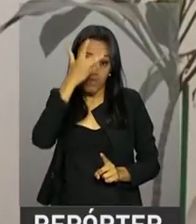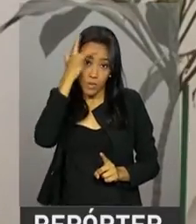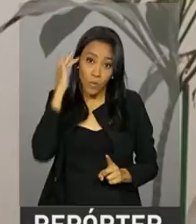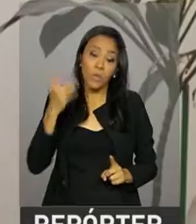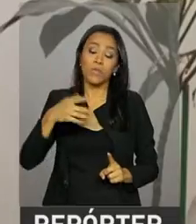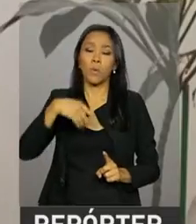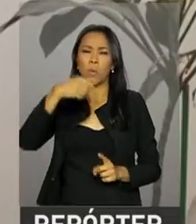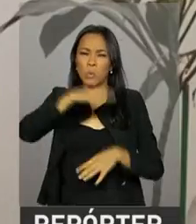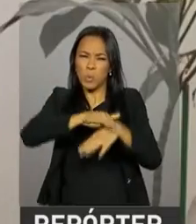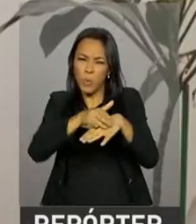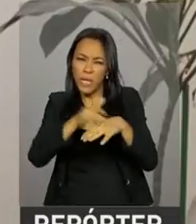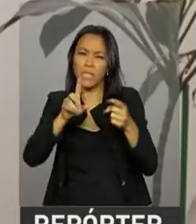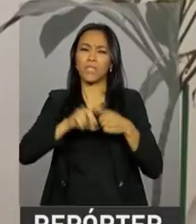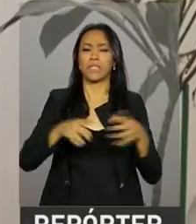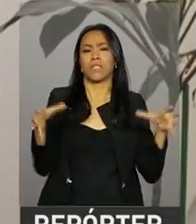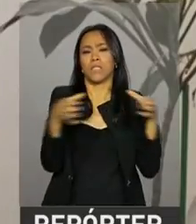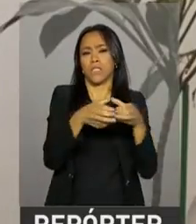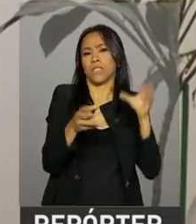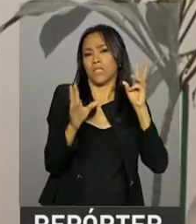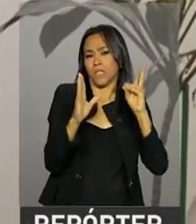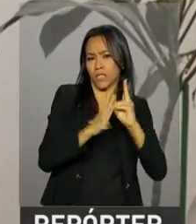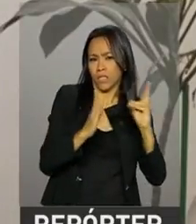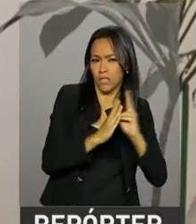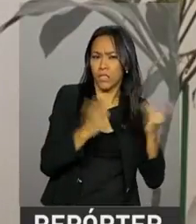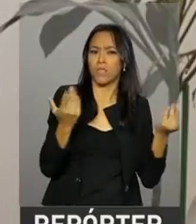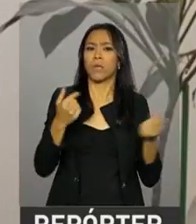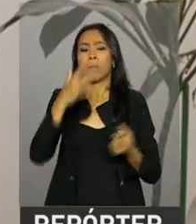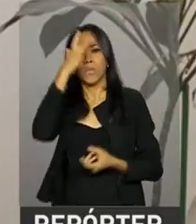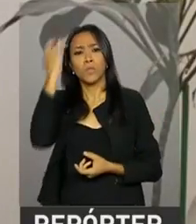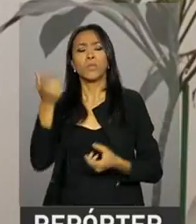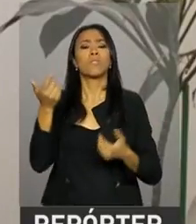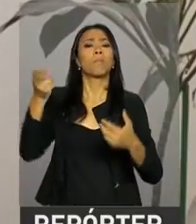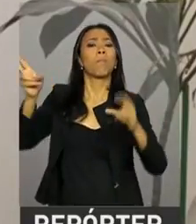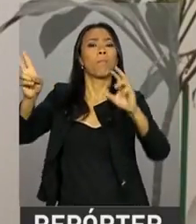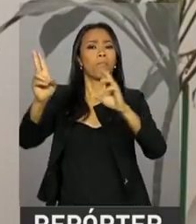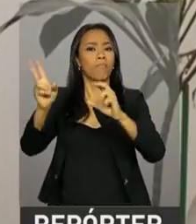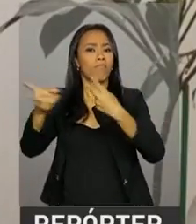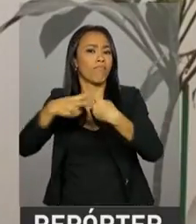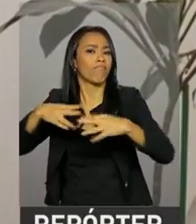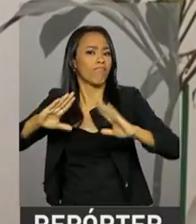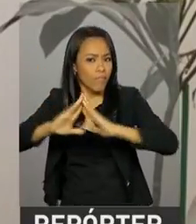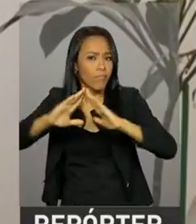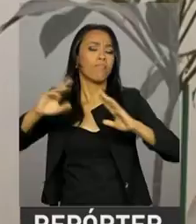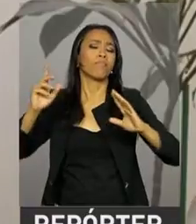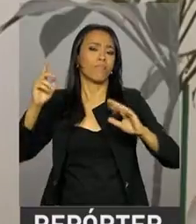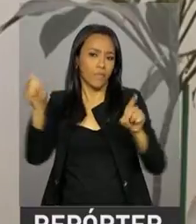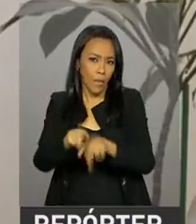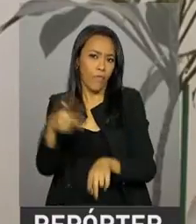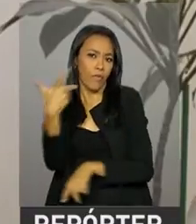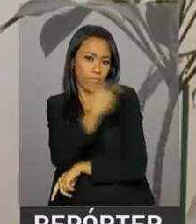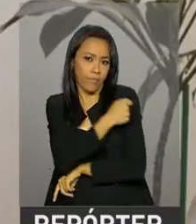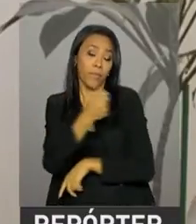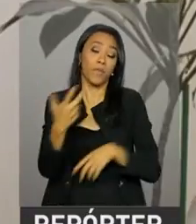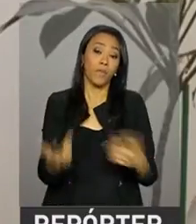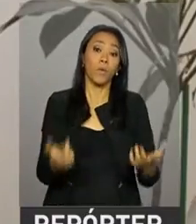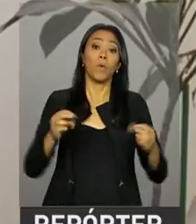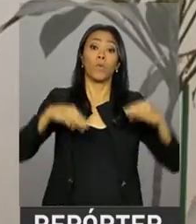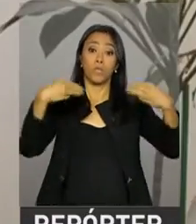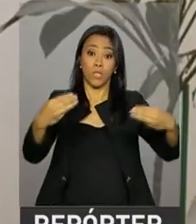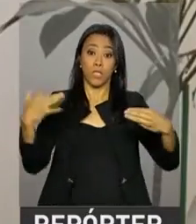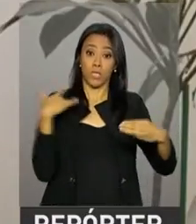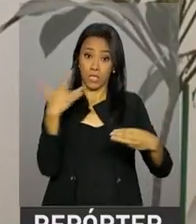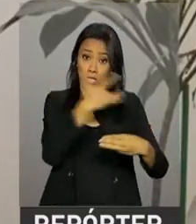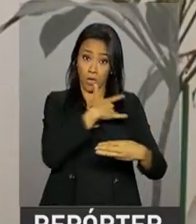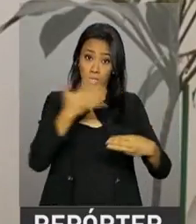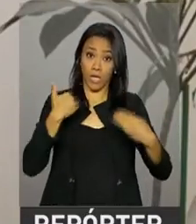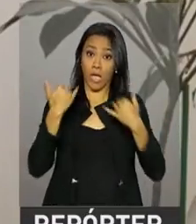indígenas pessoas privadas de liberdade funcionários do sistema prisional também foram imunizadas a previsão do ministério da saúde é que a